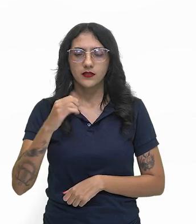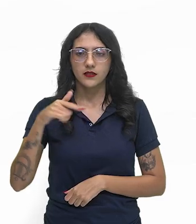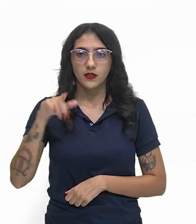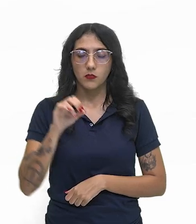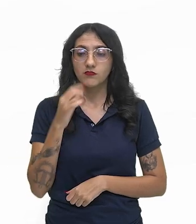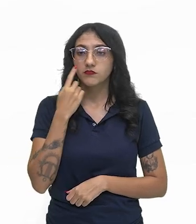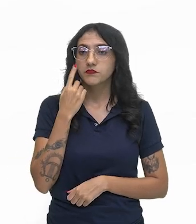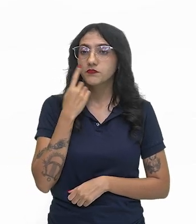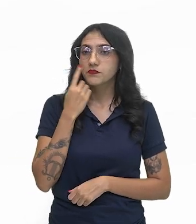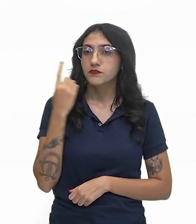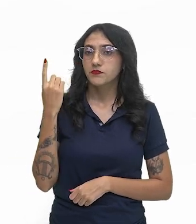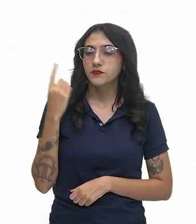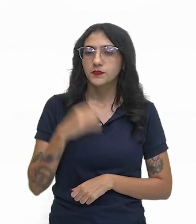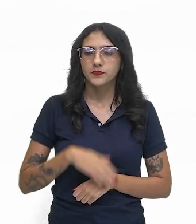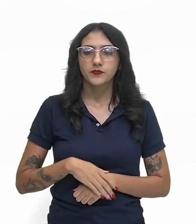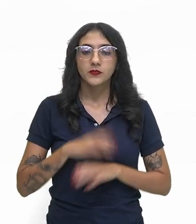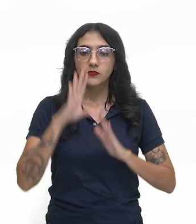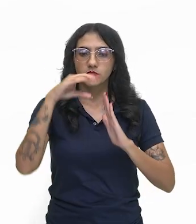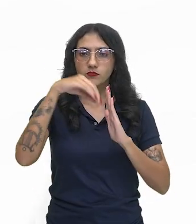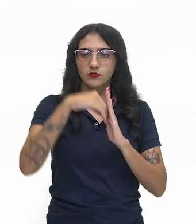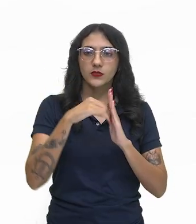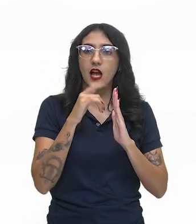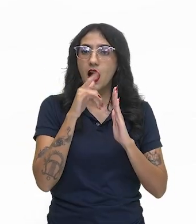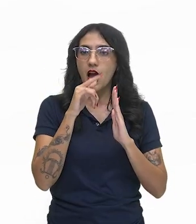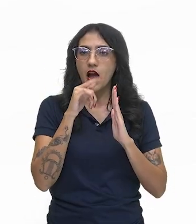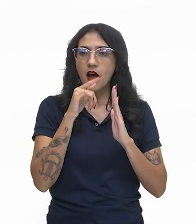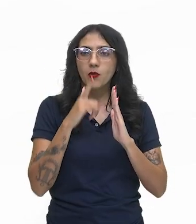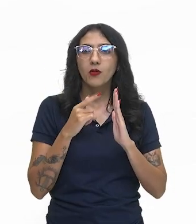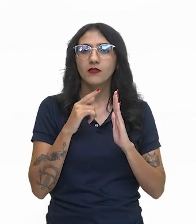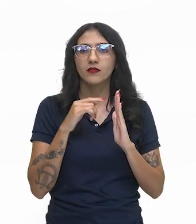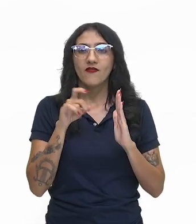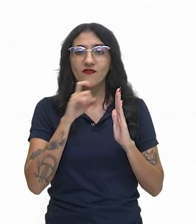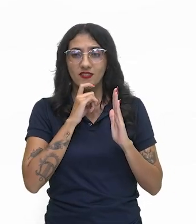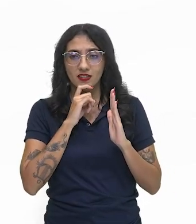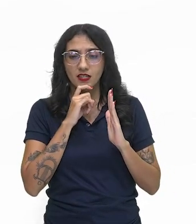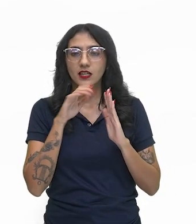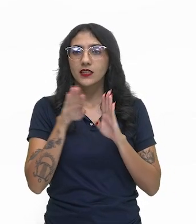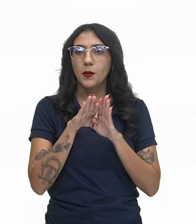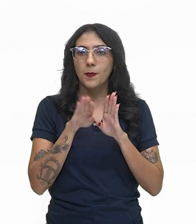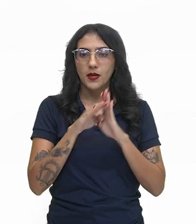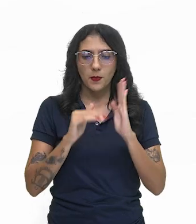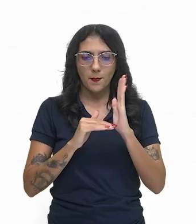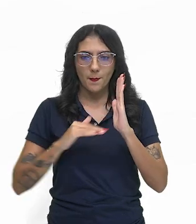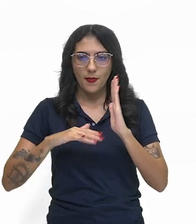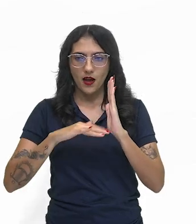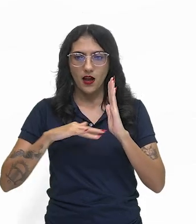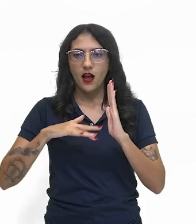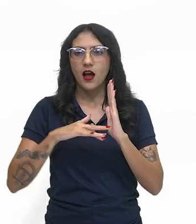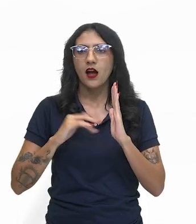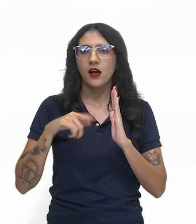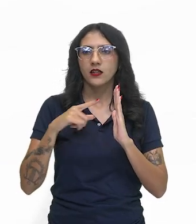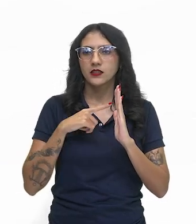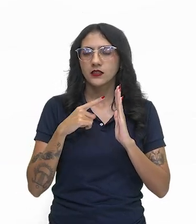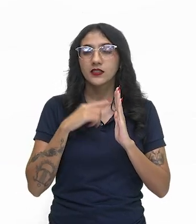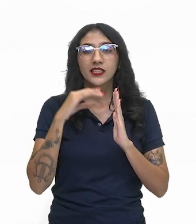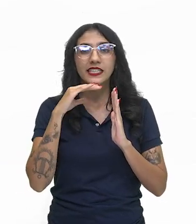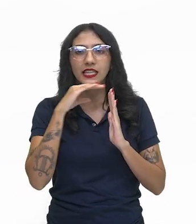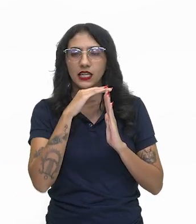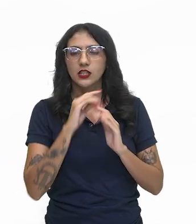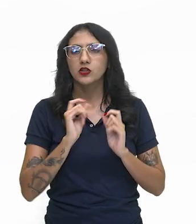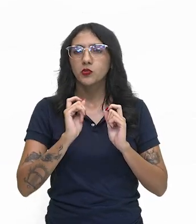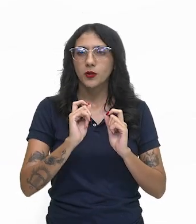água fria e a água quente. O que significa isso? É a propagação de